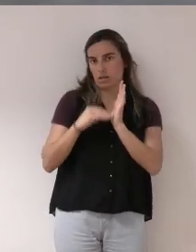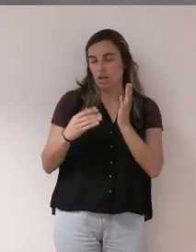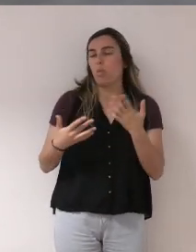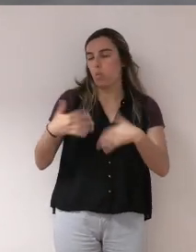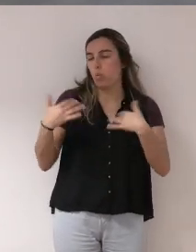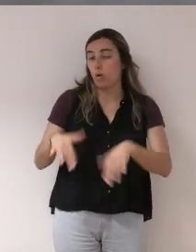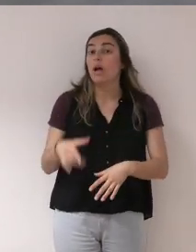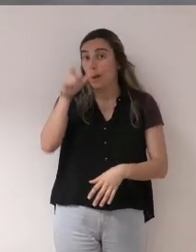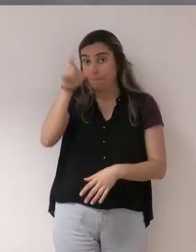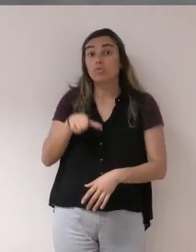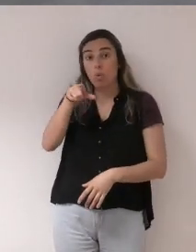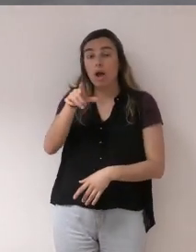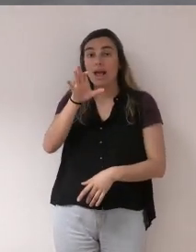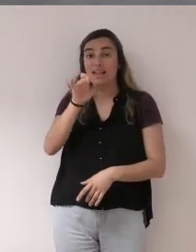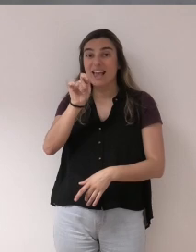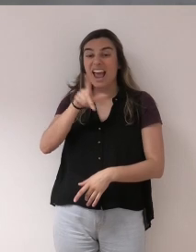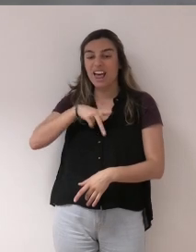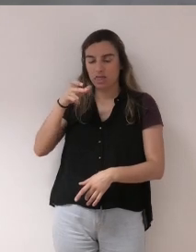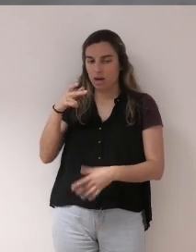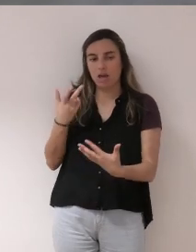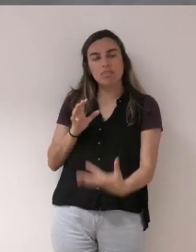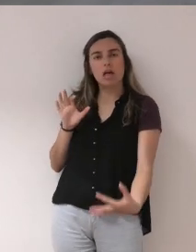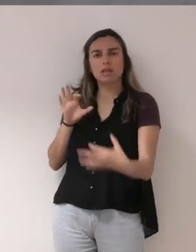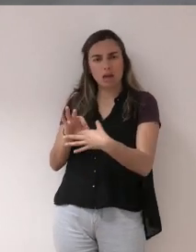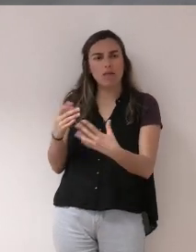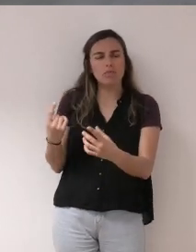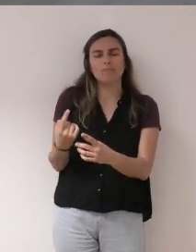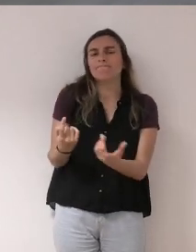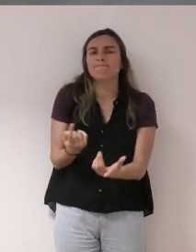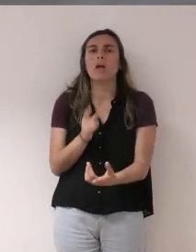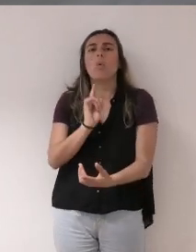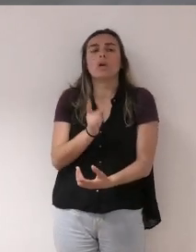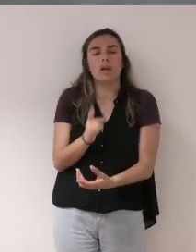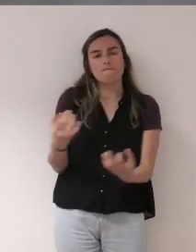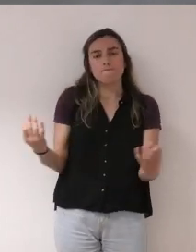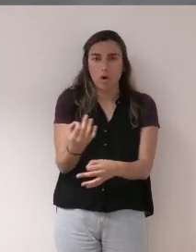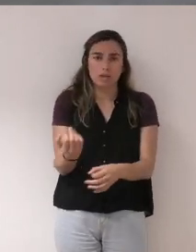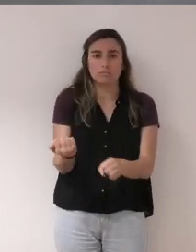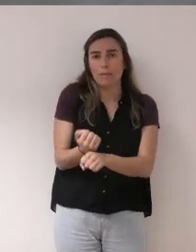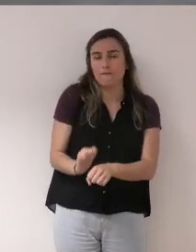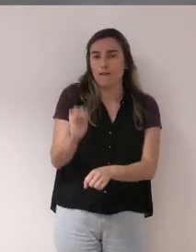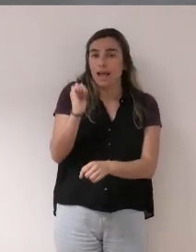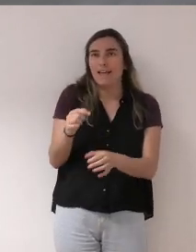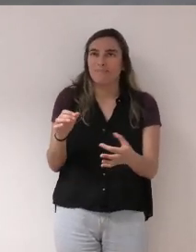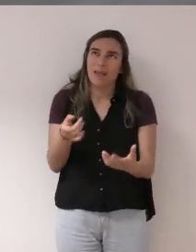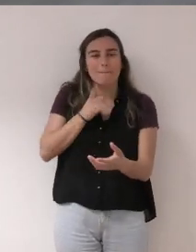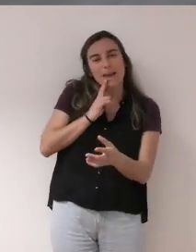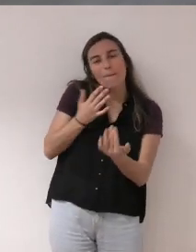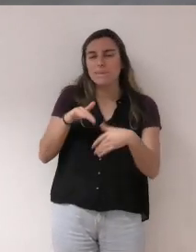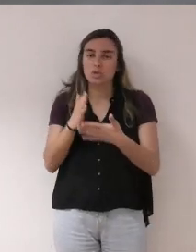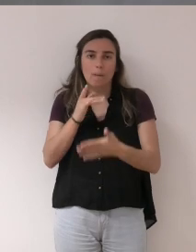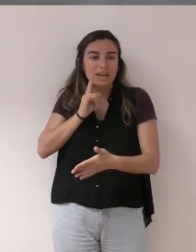Hélder refletem-se numa questão que é um pouco anedótica, mas não é só anedótica, que